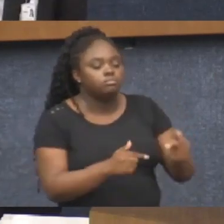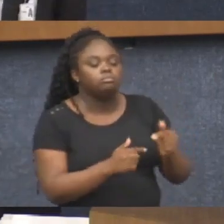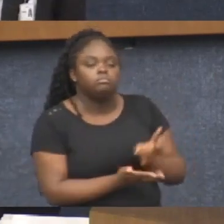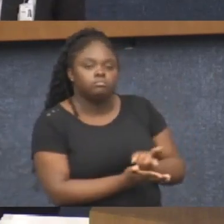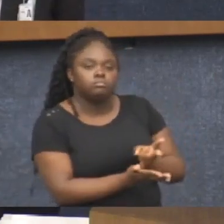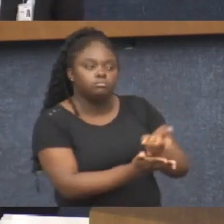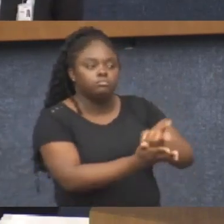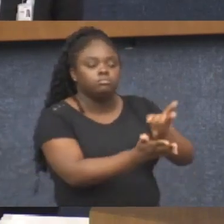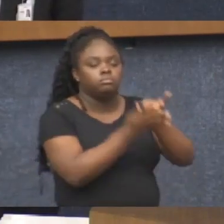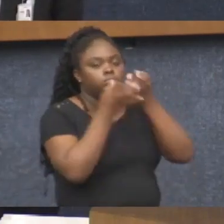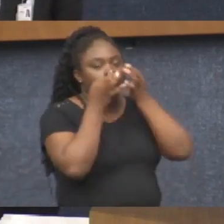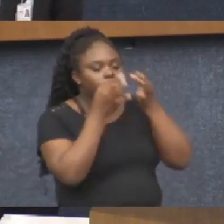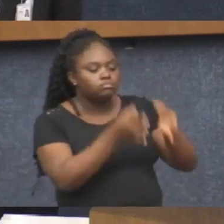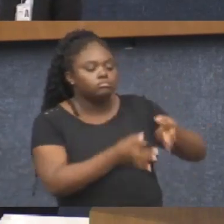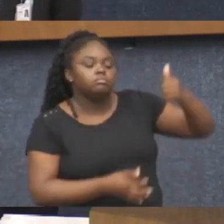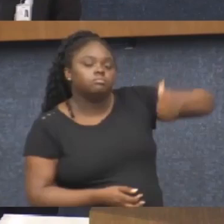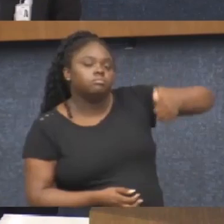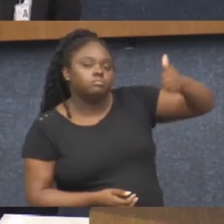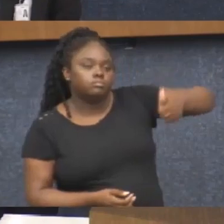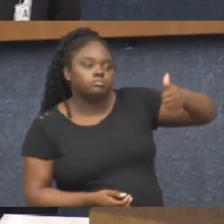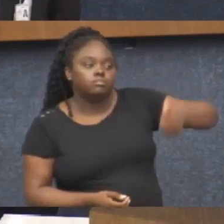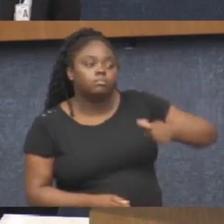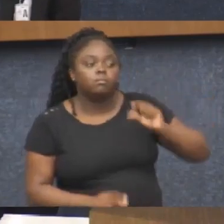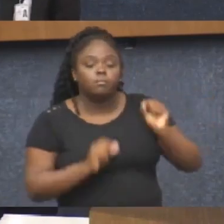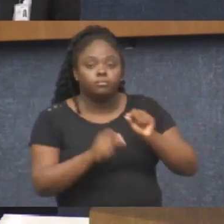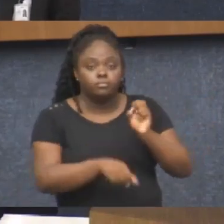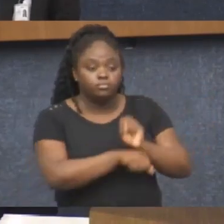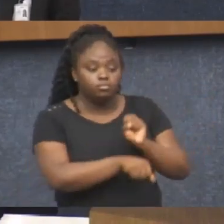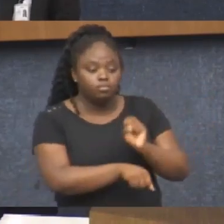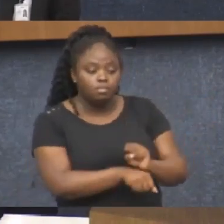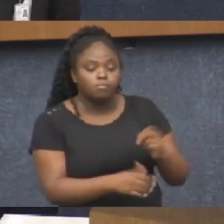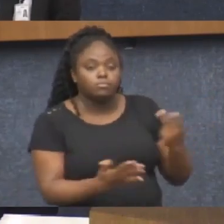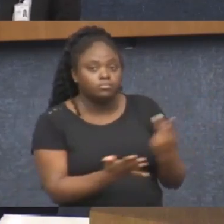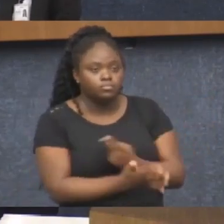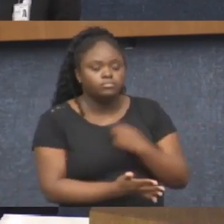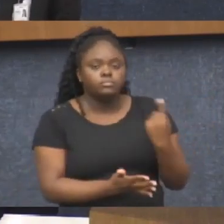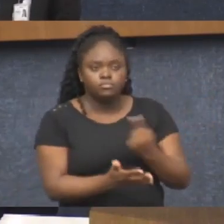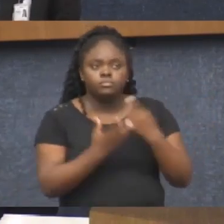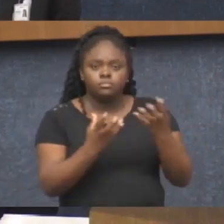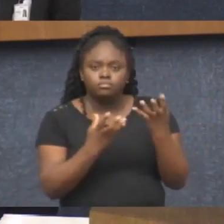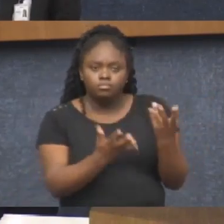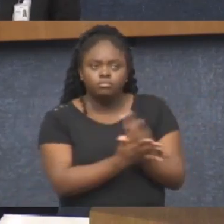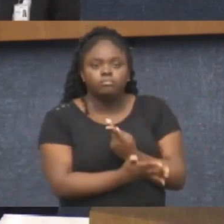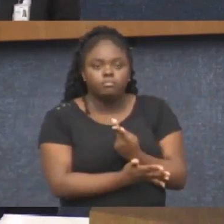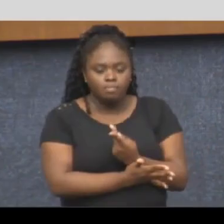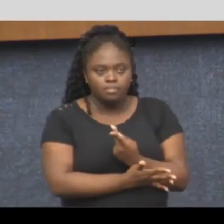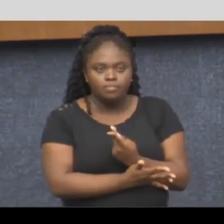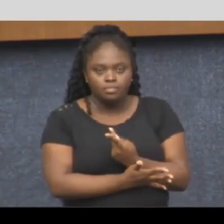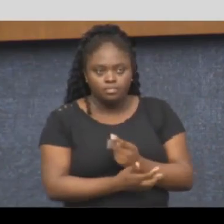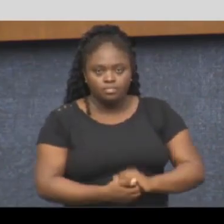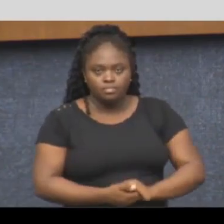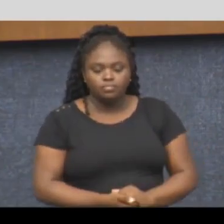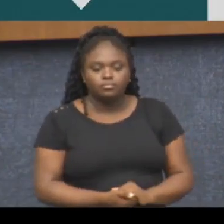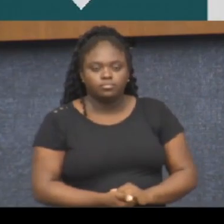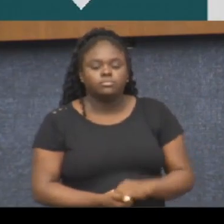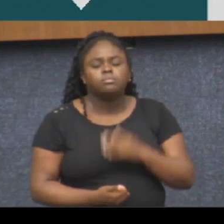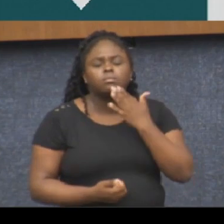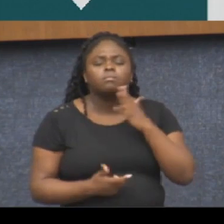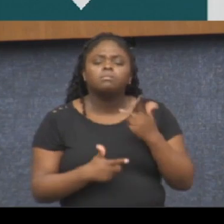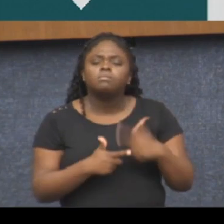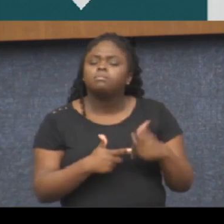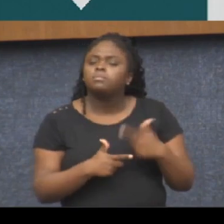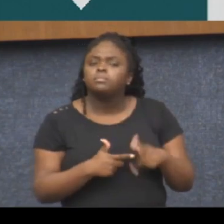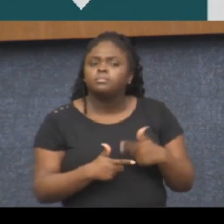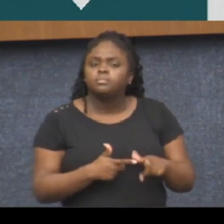um atributo da atenção primária, a continuidade. É esperado que isso ocorra, a gente quer que isso ocorra. Tá? Qual que é o